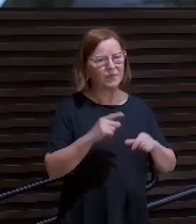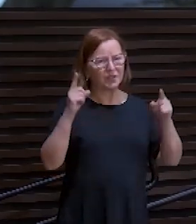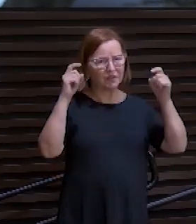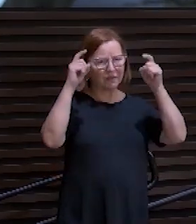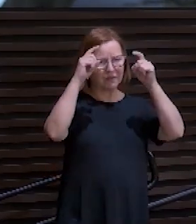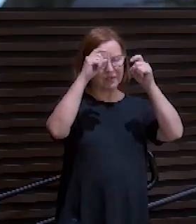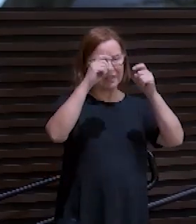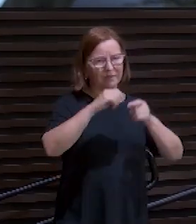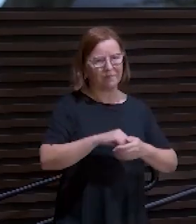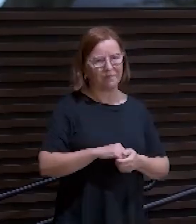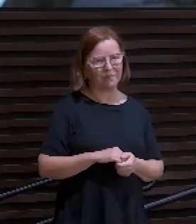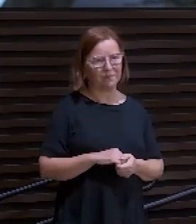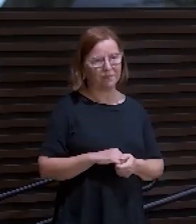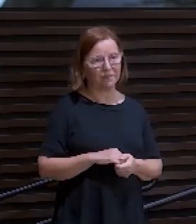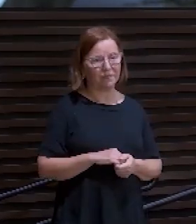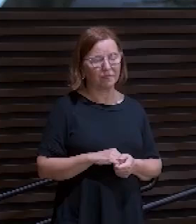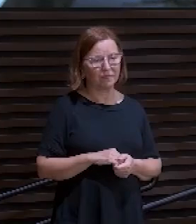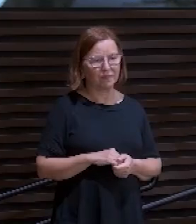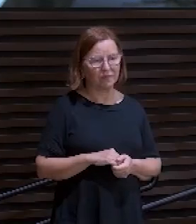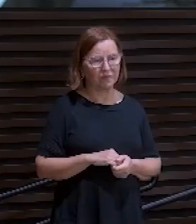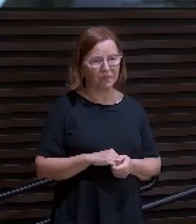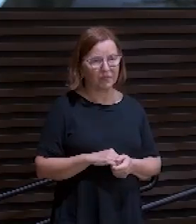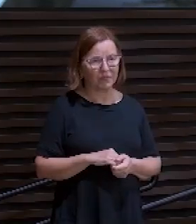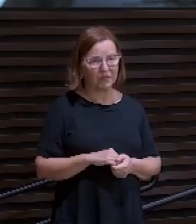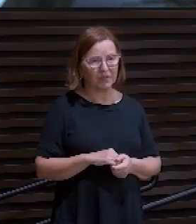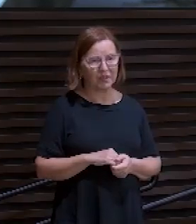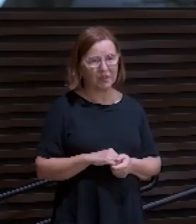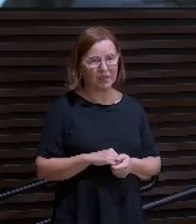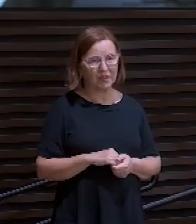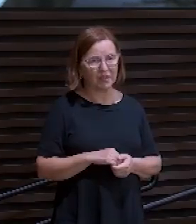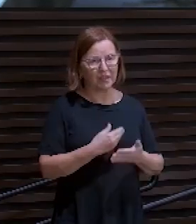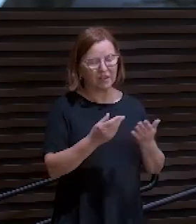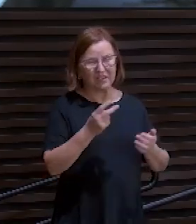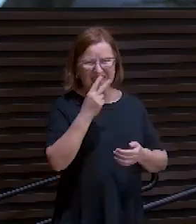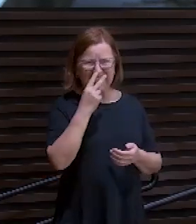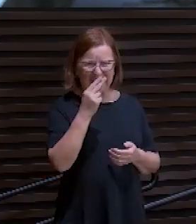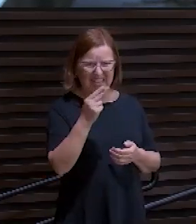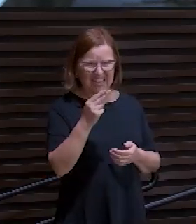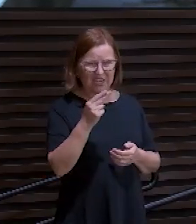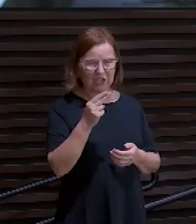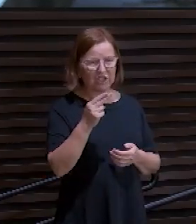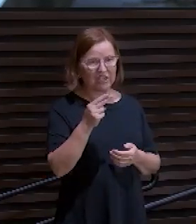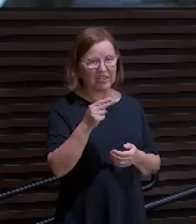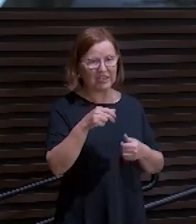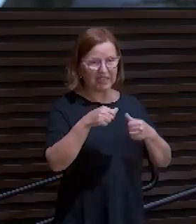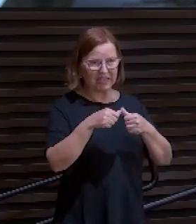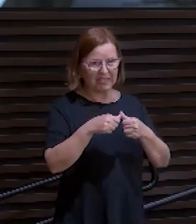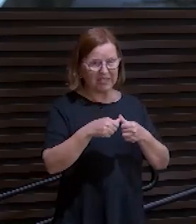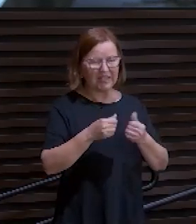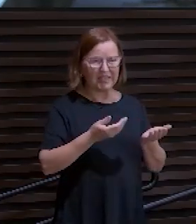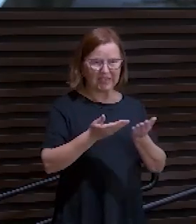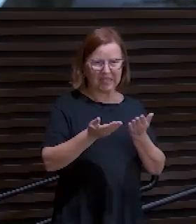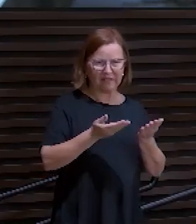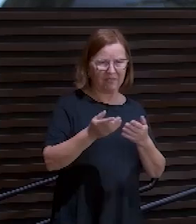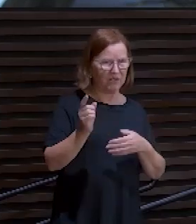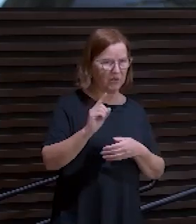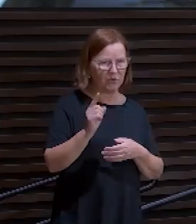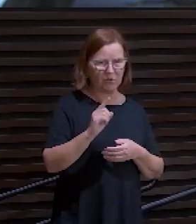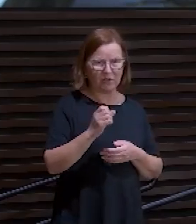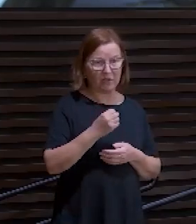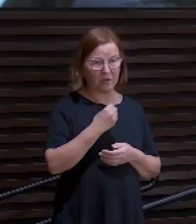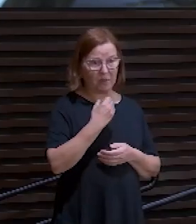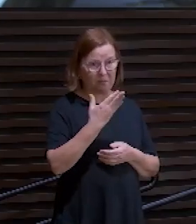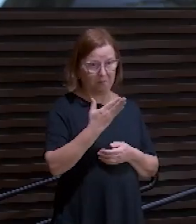não é prosperidade, porque não é bem visto aos olhos do mundo? Não importa. O serviço não tem que ser